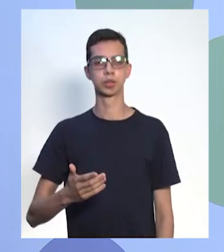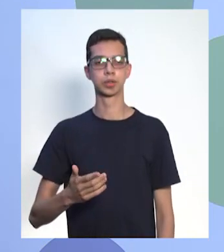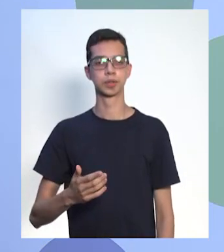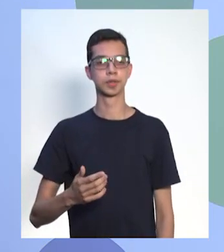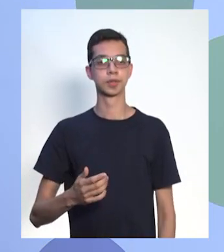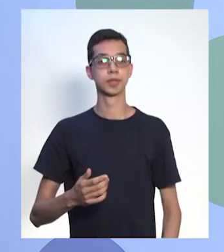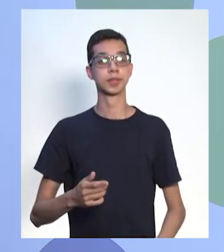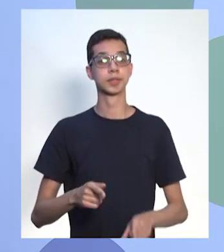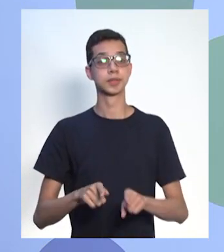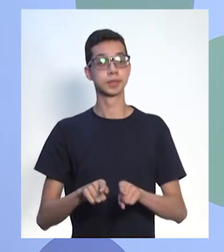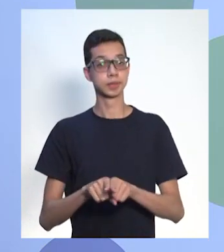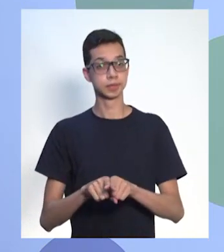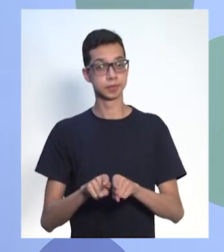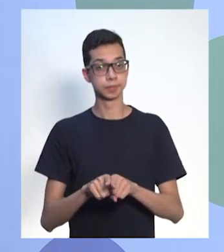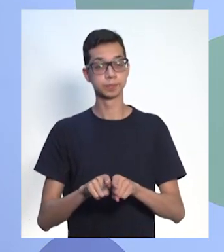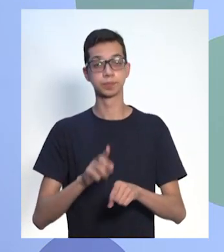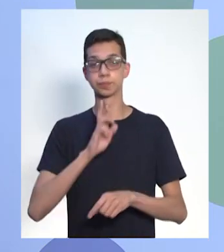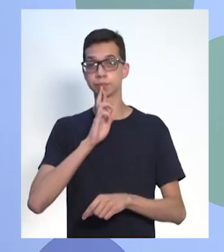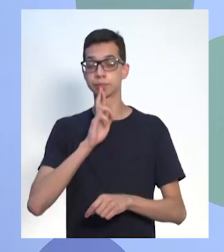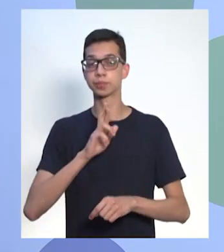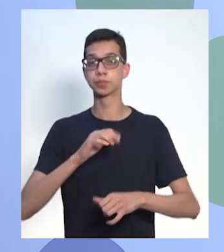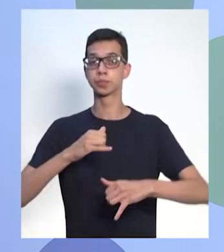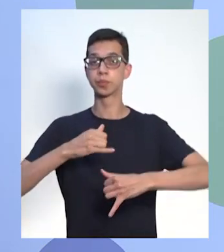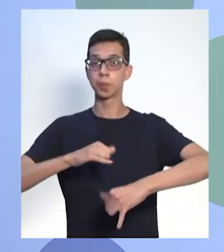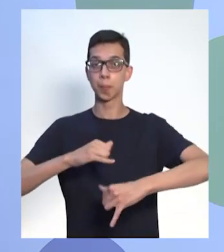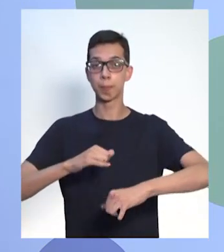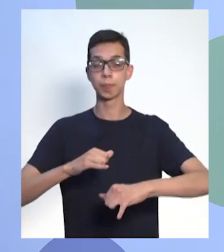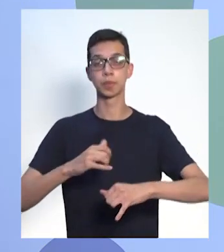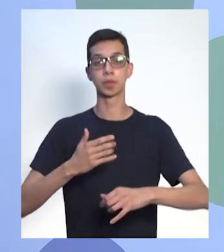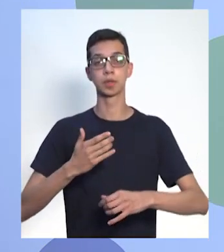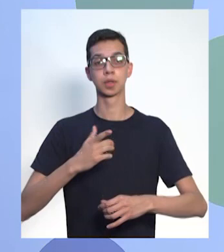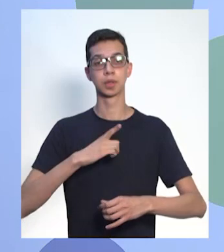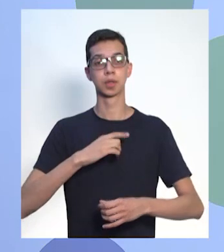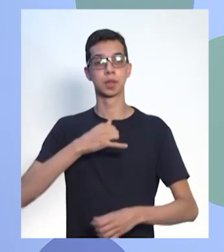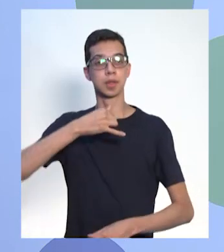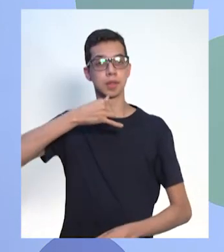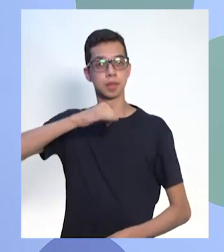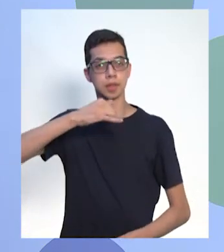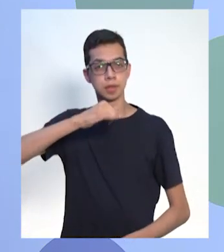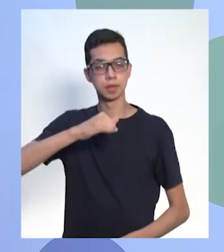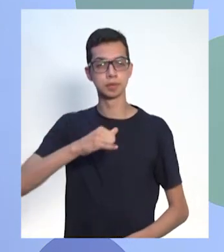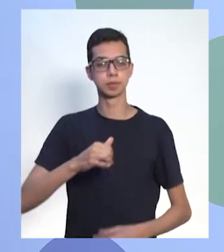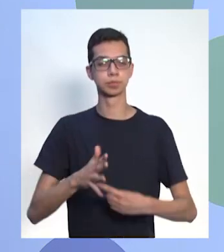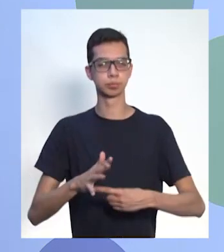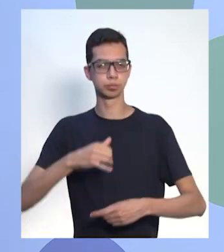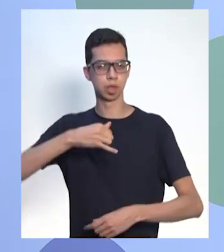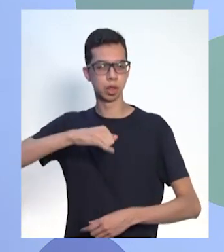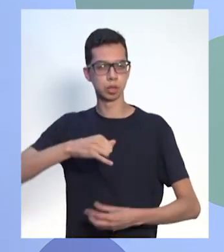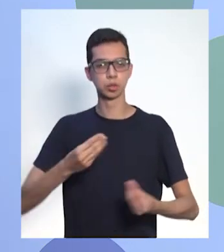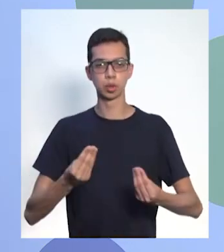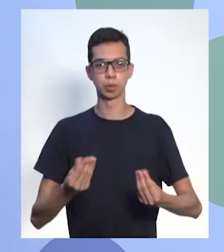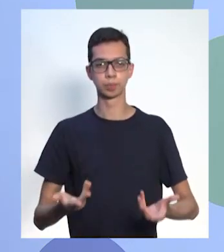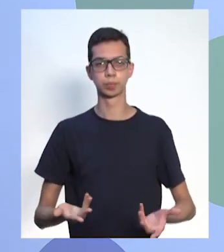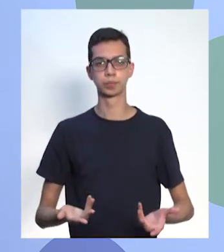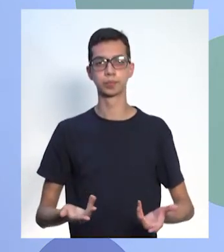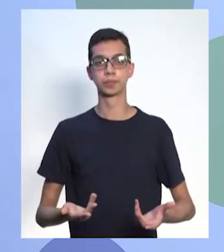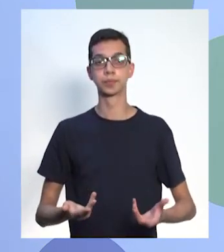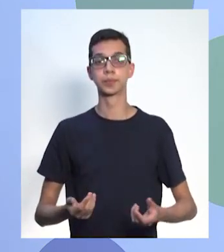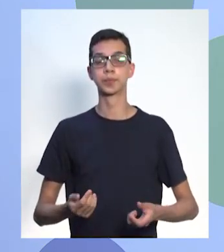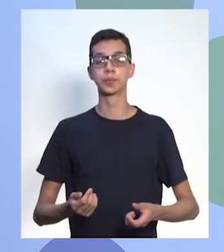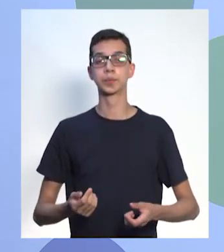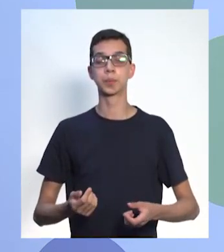energia elétrica e mecânica, gerador e mecânica e elétrica. Maria Aparecida comentando também. Motor elétrico funciona por meio de interação entre campos